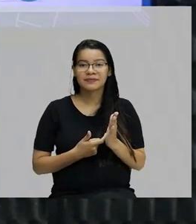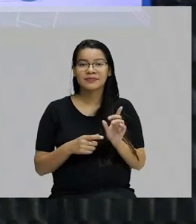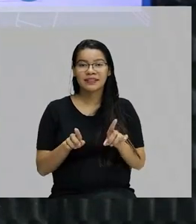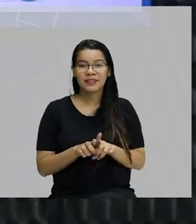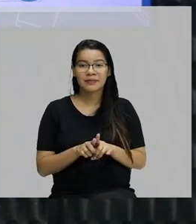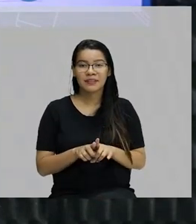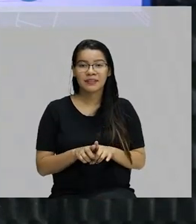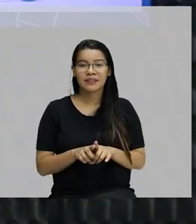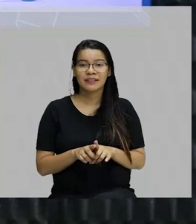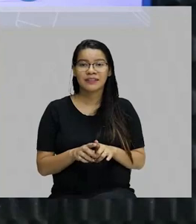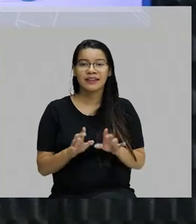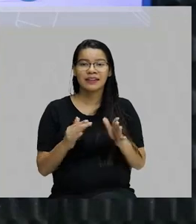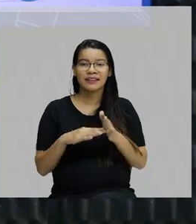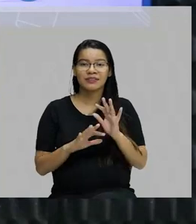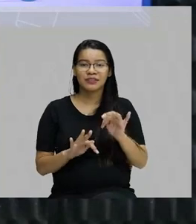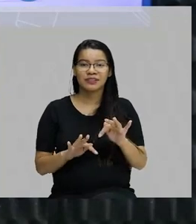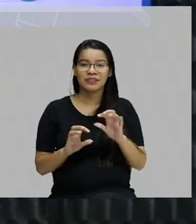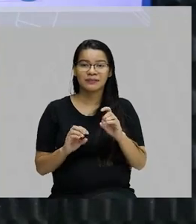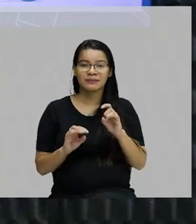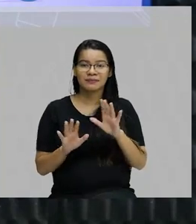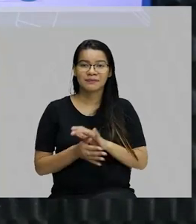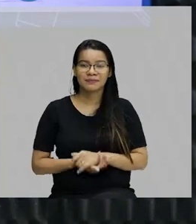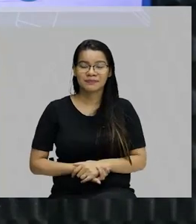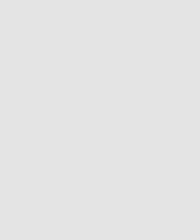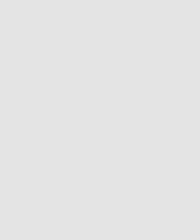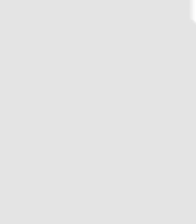vocês aguardo vocês na próxima